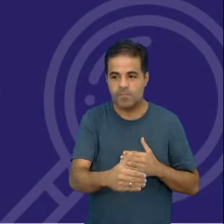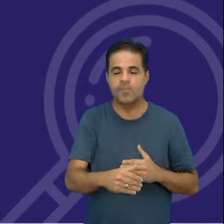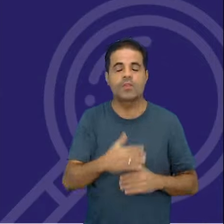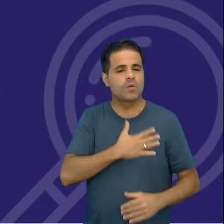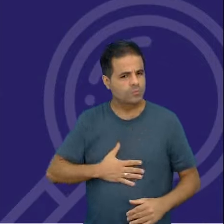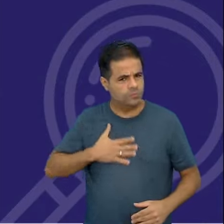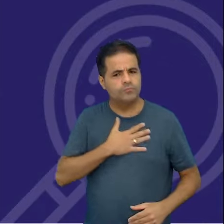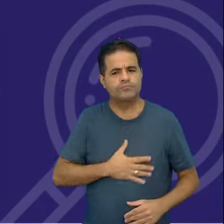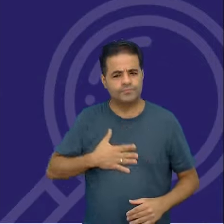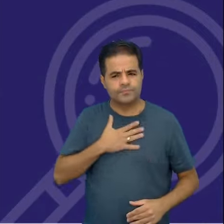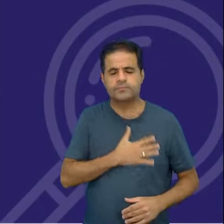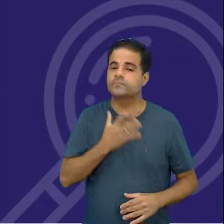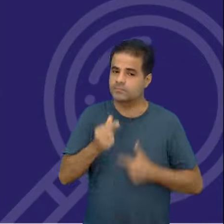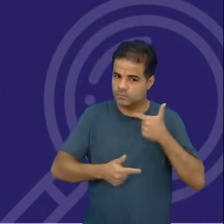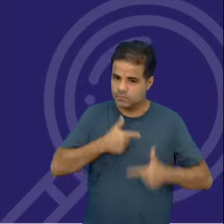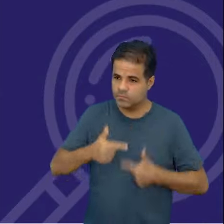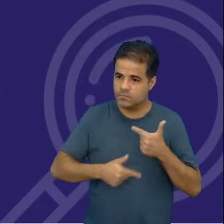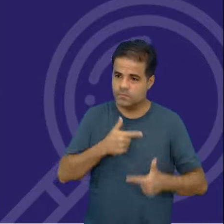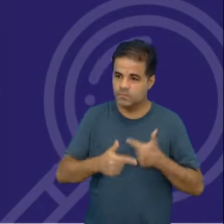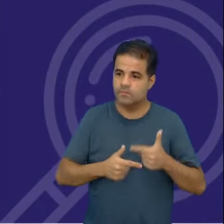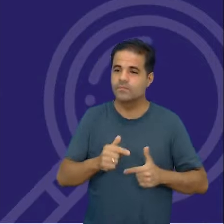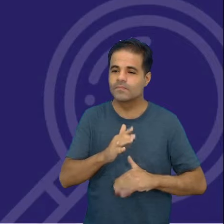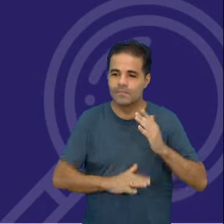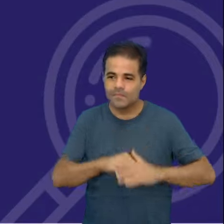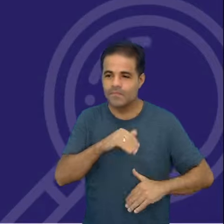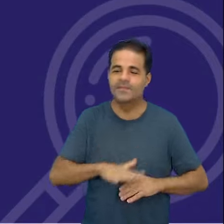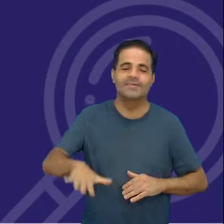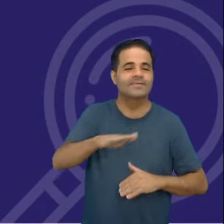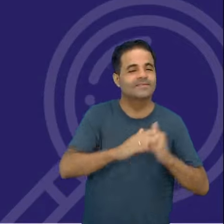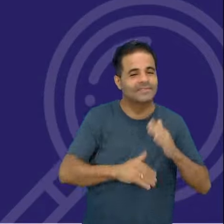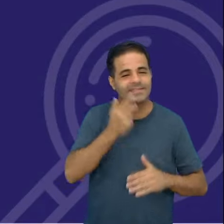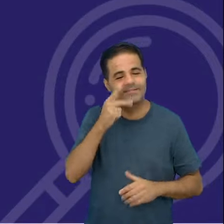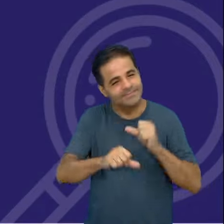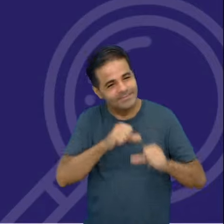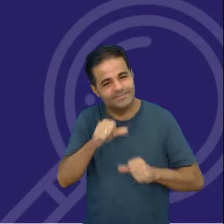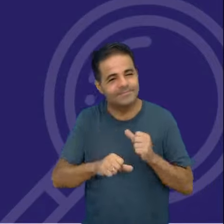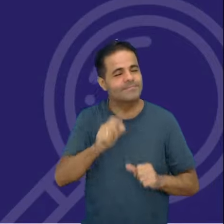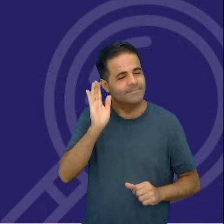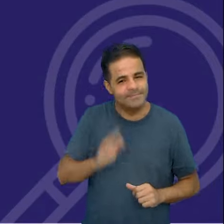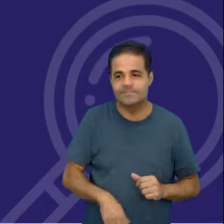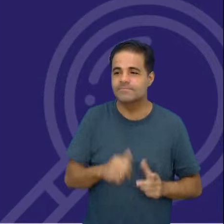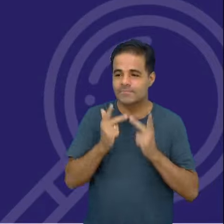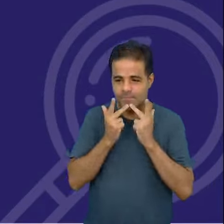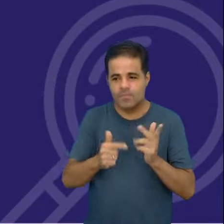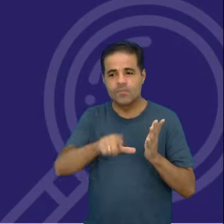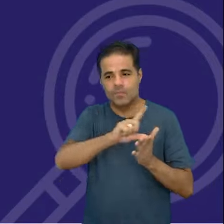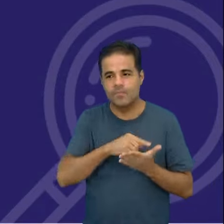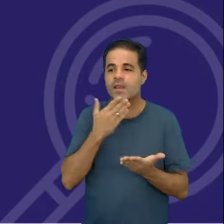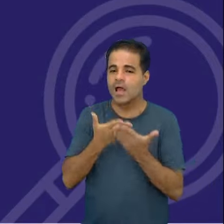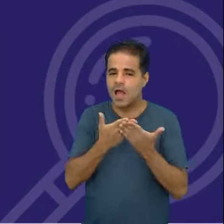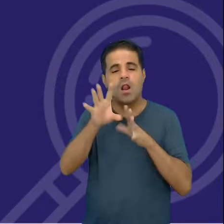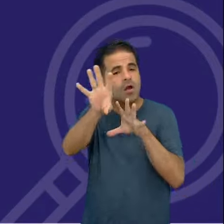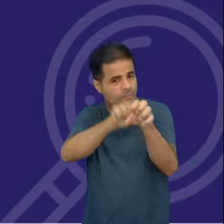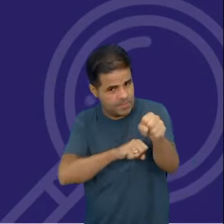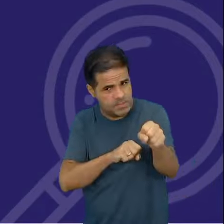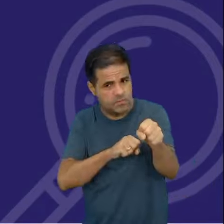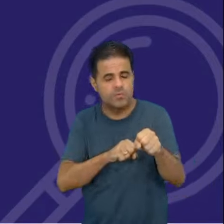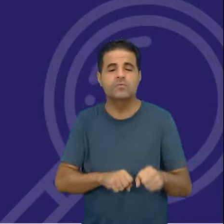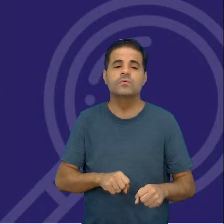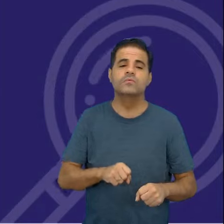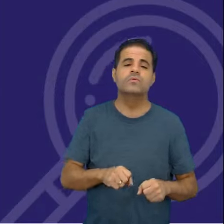gosto muito de trabalhar equilíbrio químico e cinética química com estudante. Eu acho que eu já falei isso na nossa outra formação.